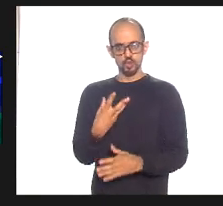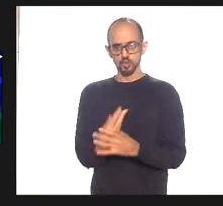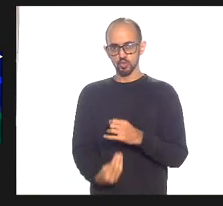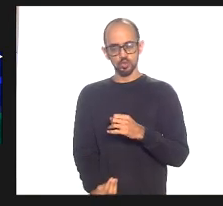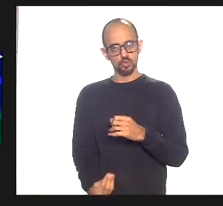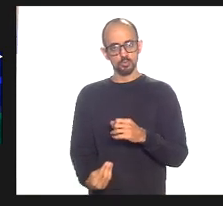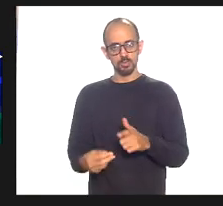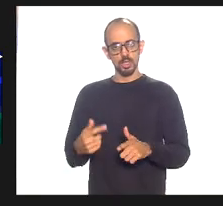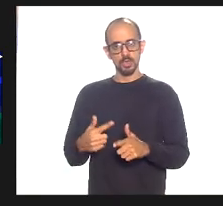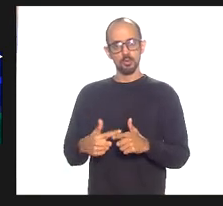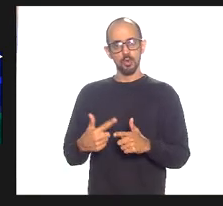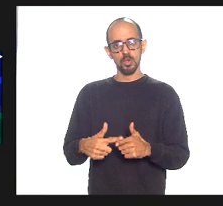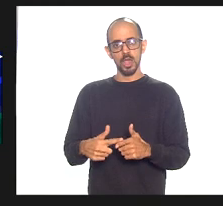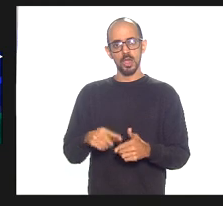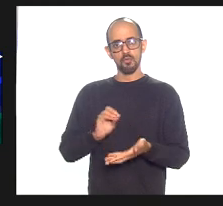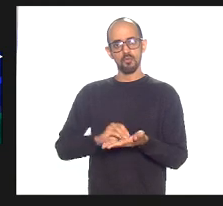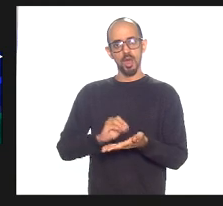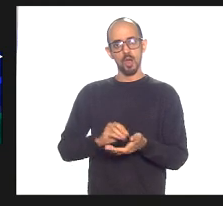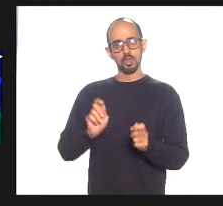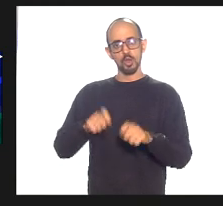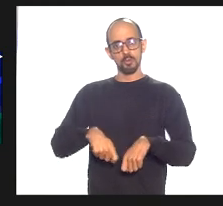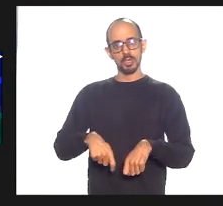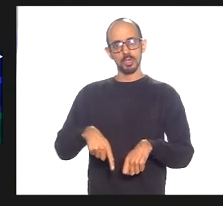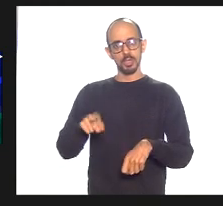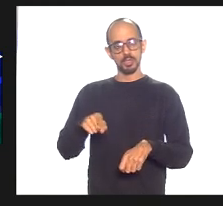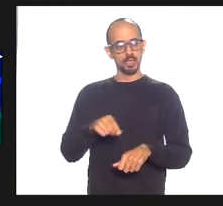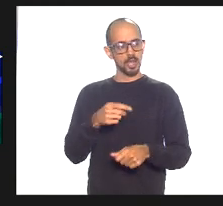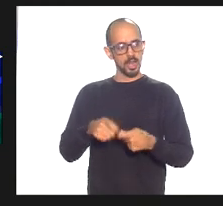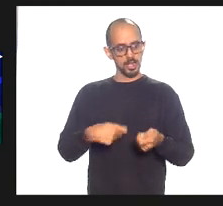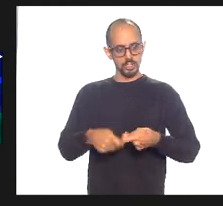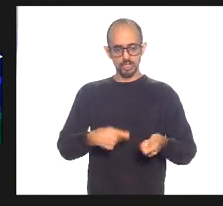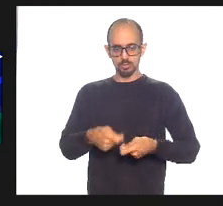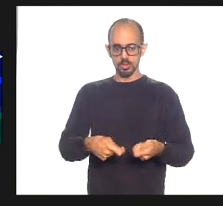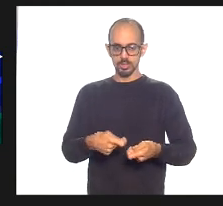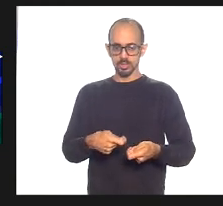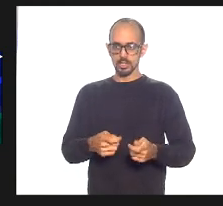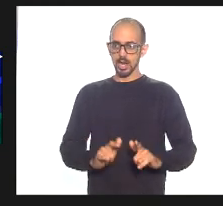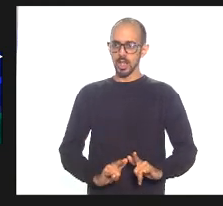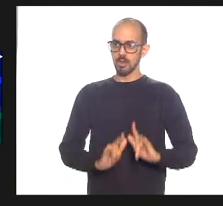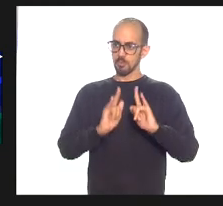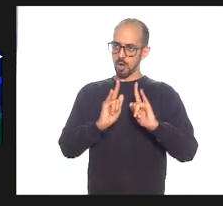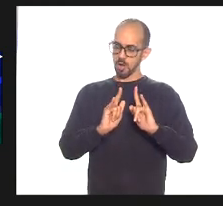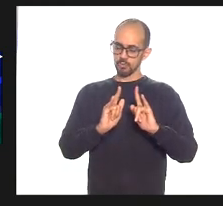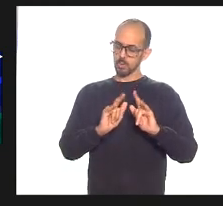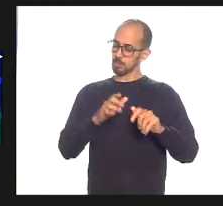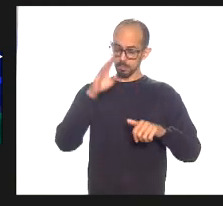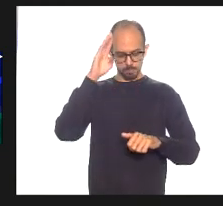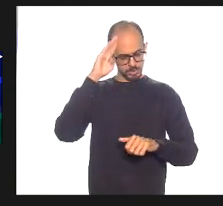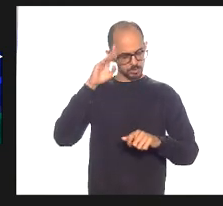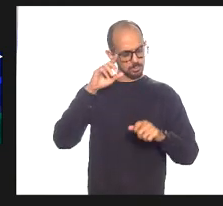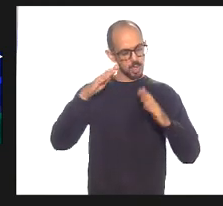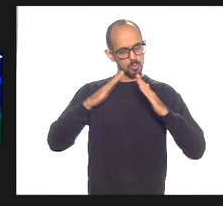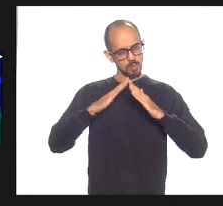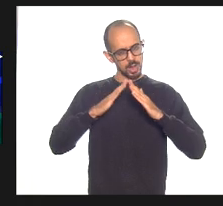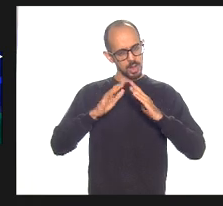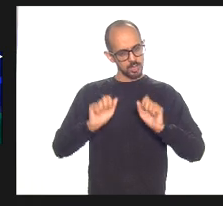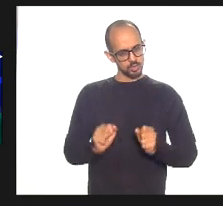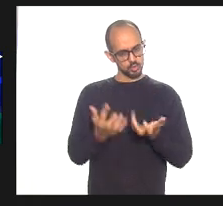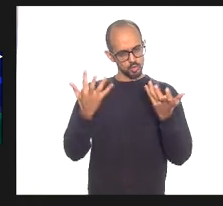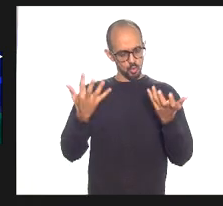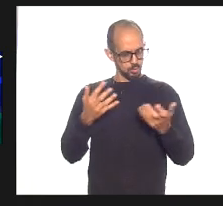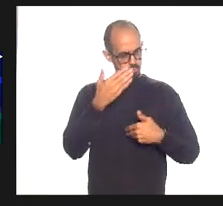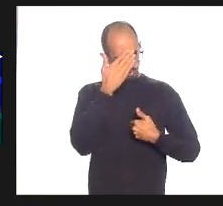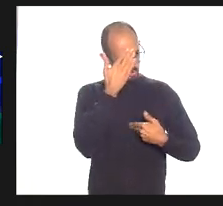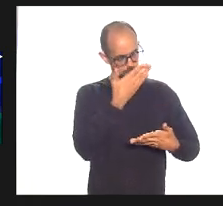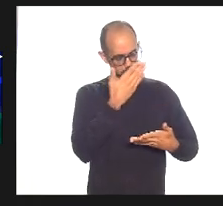incompetência que a UFRJ tem ingerir Imóveis quanto mais caso XP E aí bom obrigado